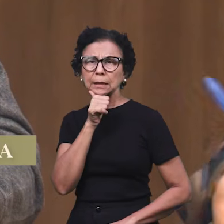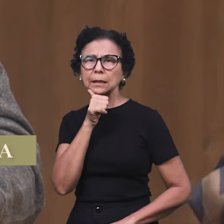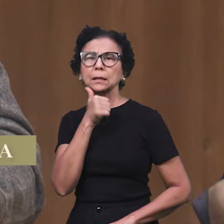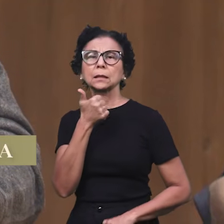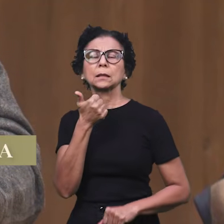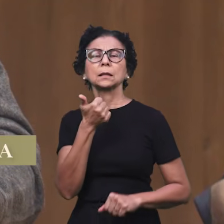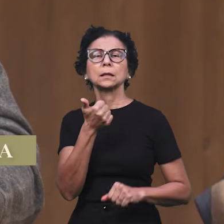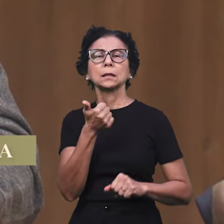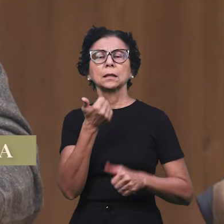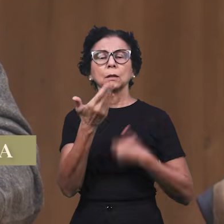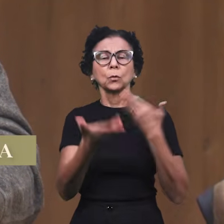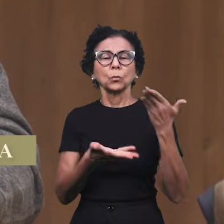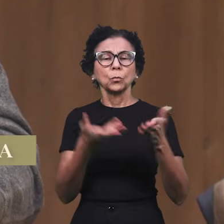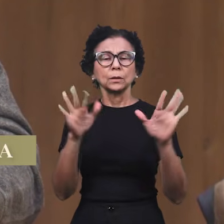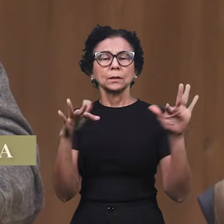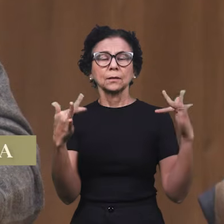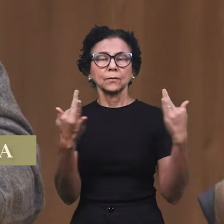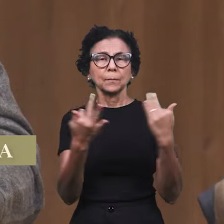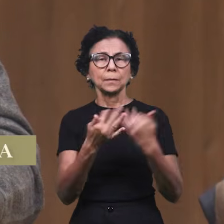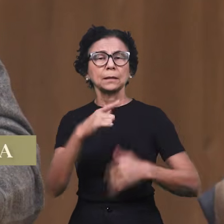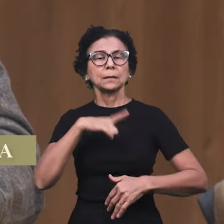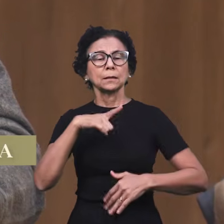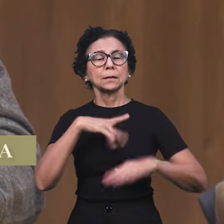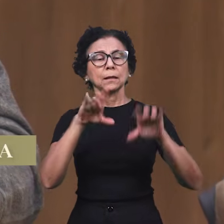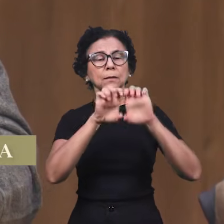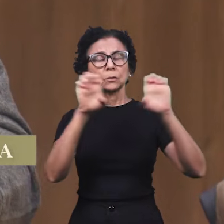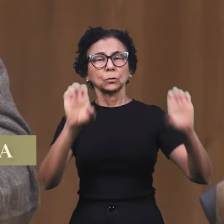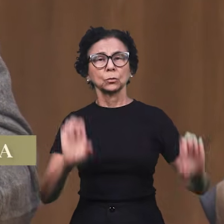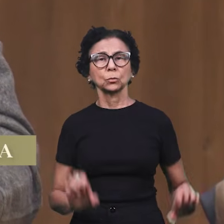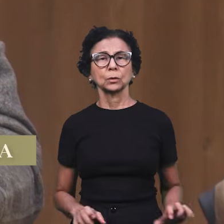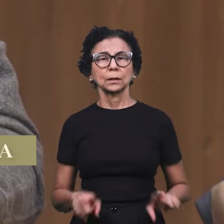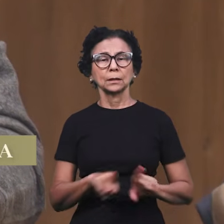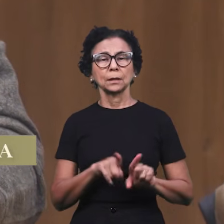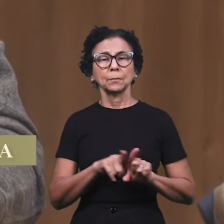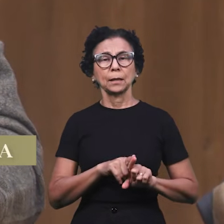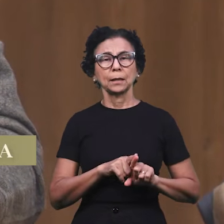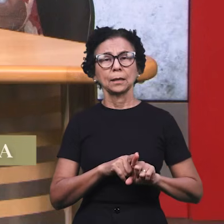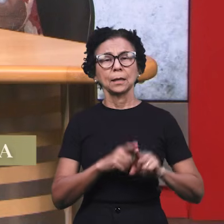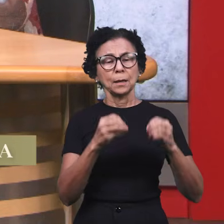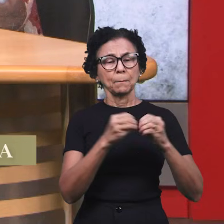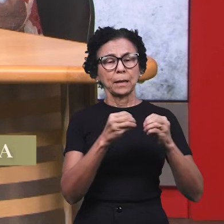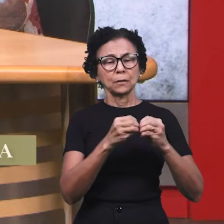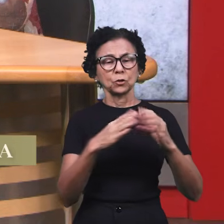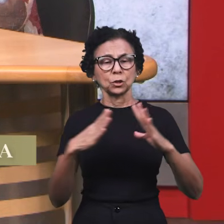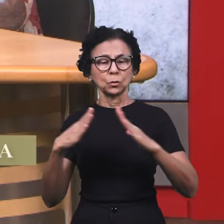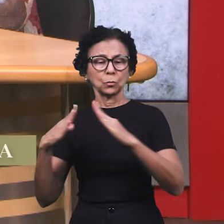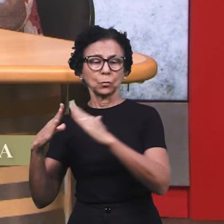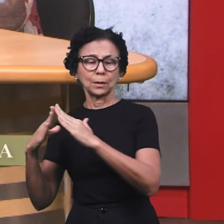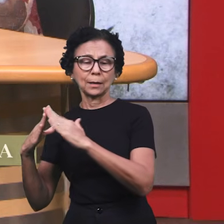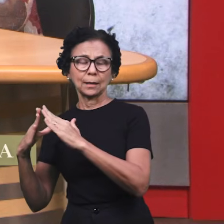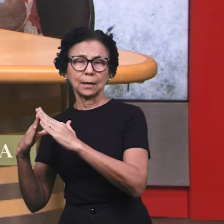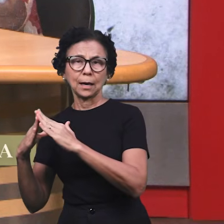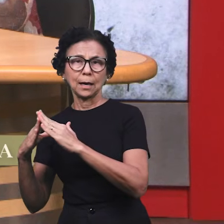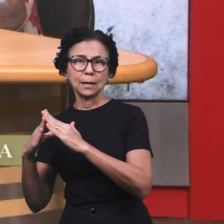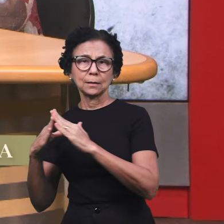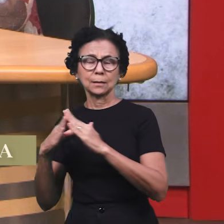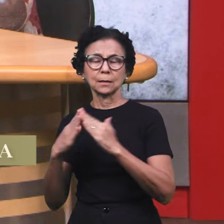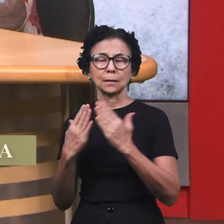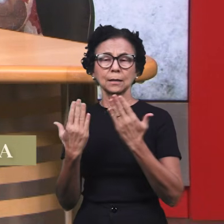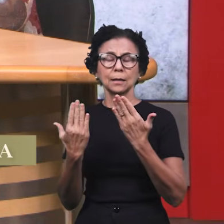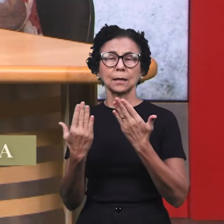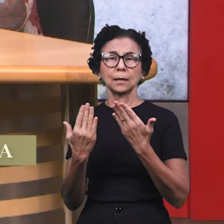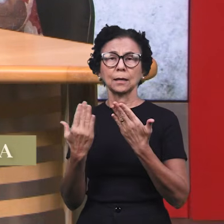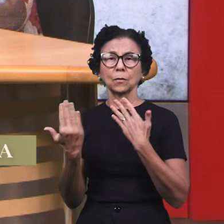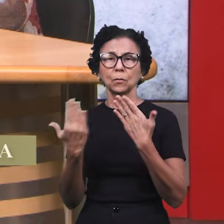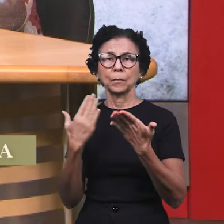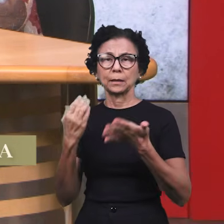da casa como uma habitação segura e fixa. Glória a Deus. Maravilha, né?